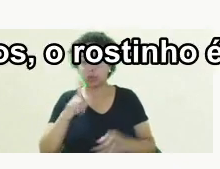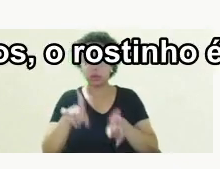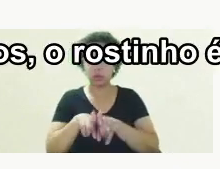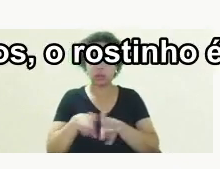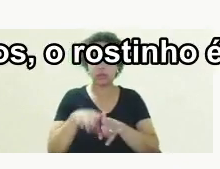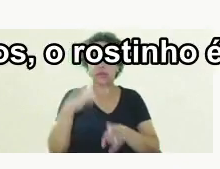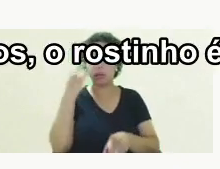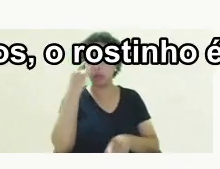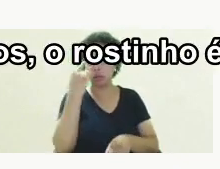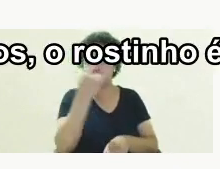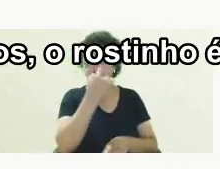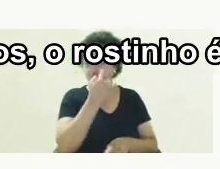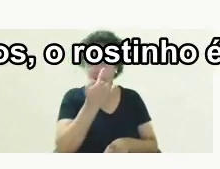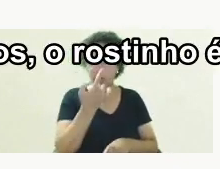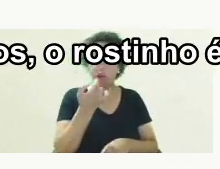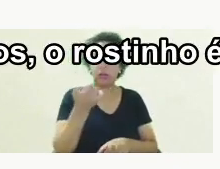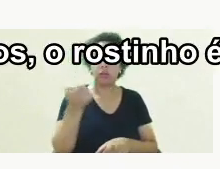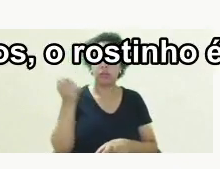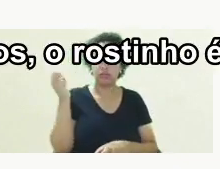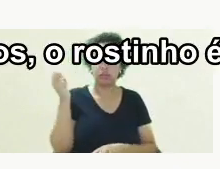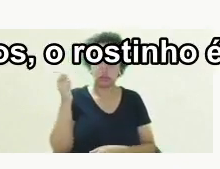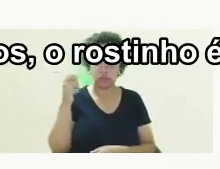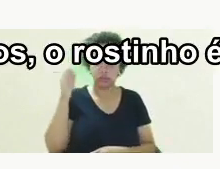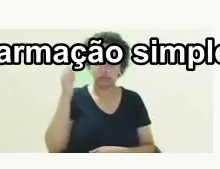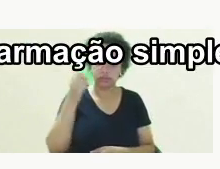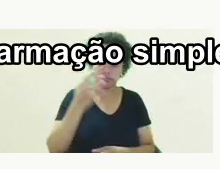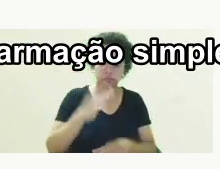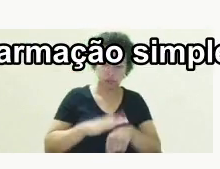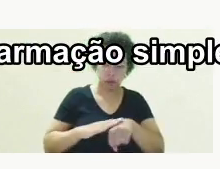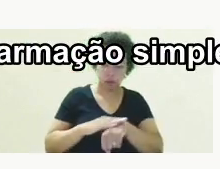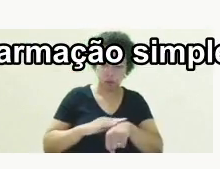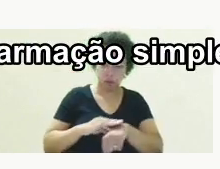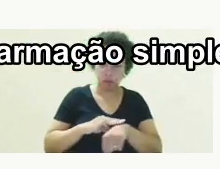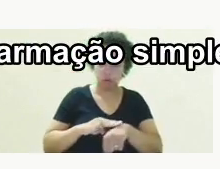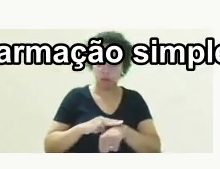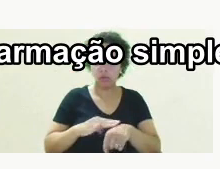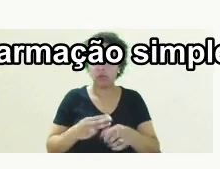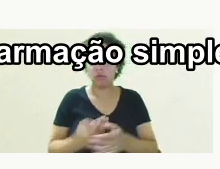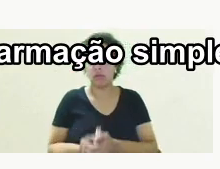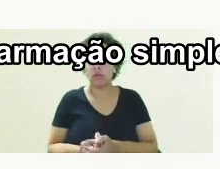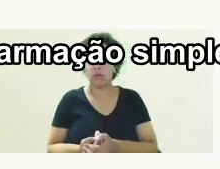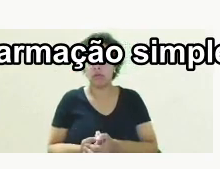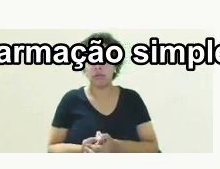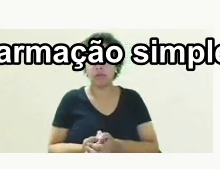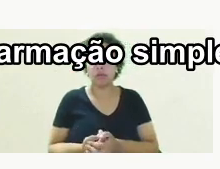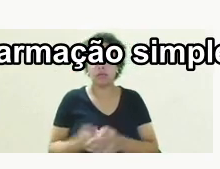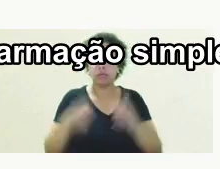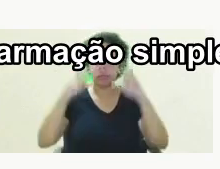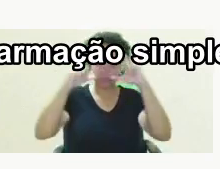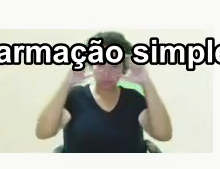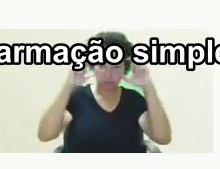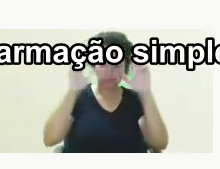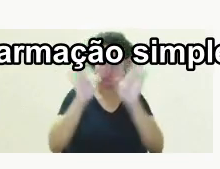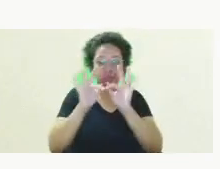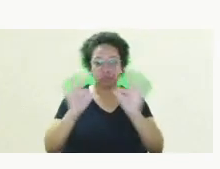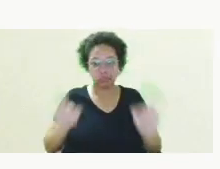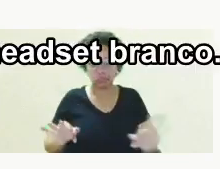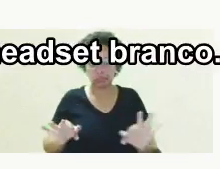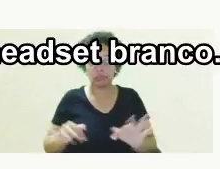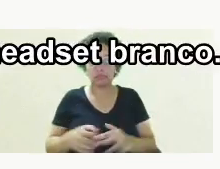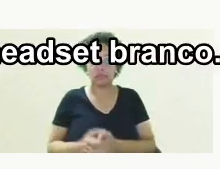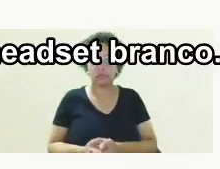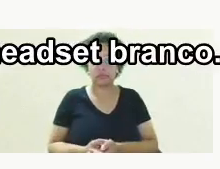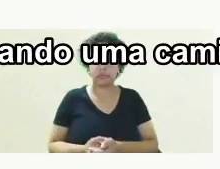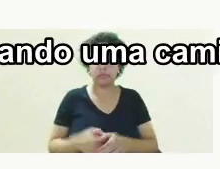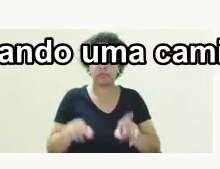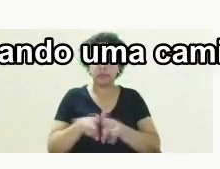claros, nariz e boca pequenos, o rostinho arredondado. Estou usando óculos de armação simples, óculos de grau e também um